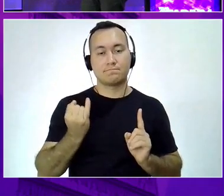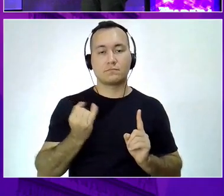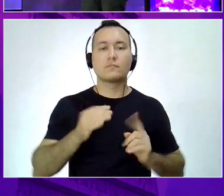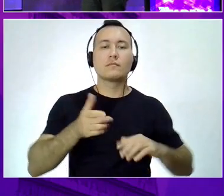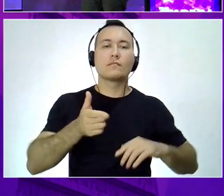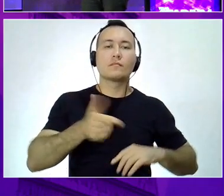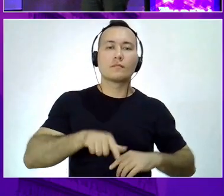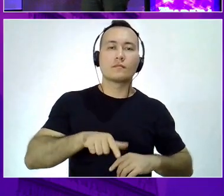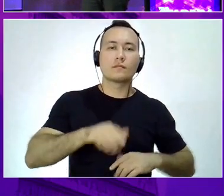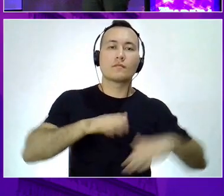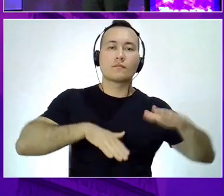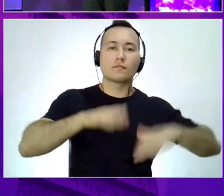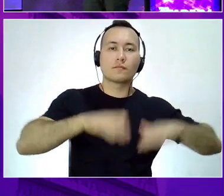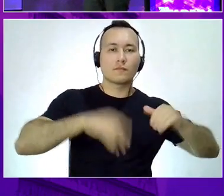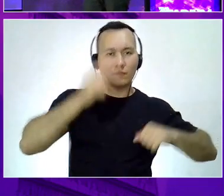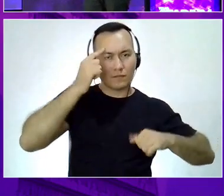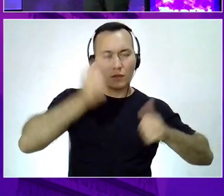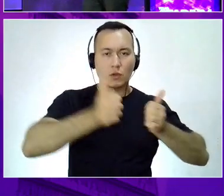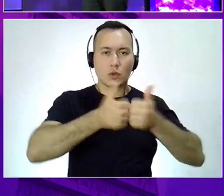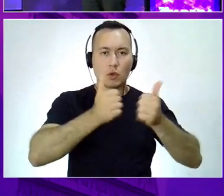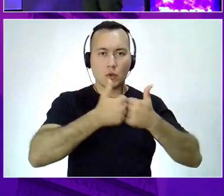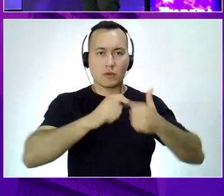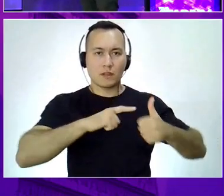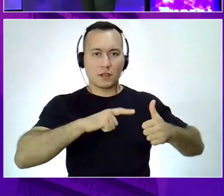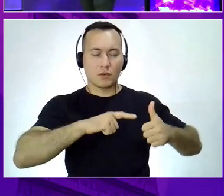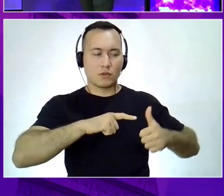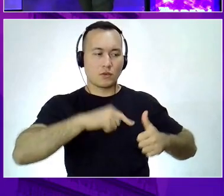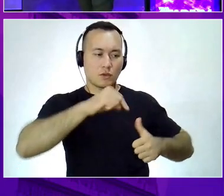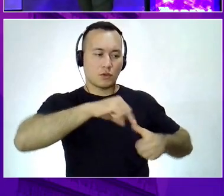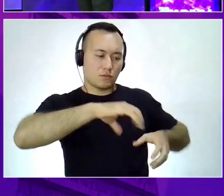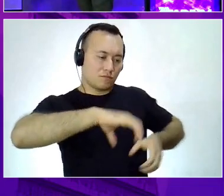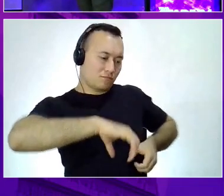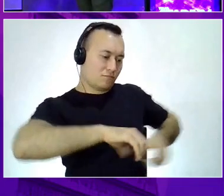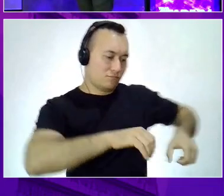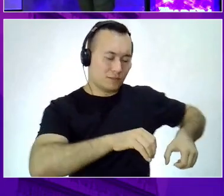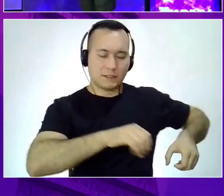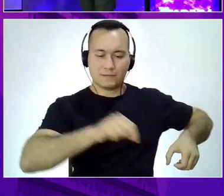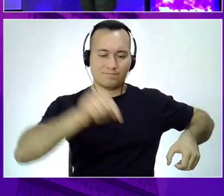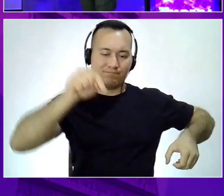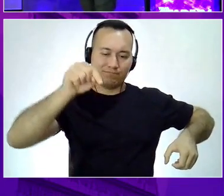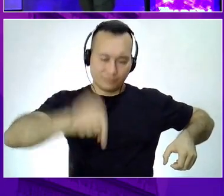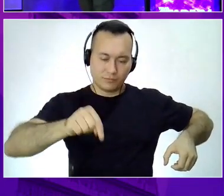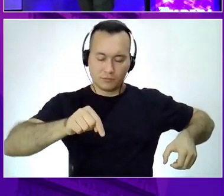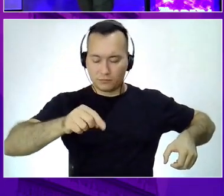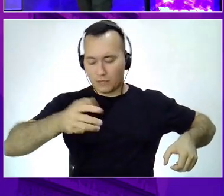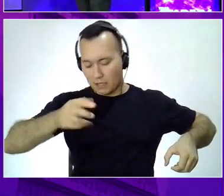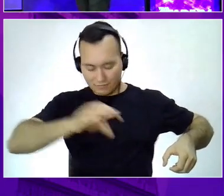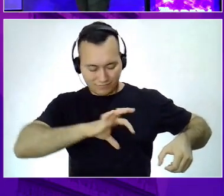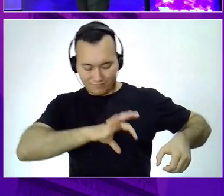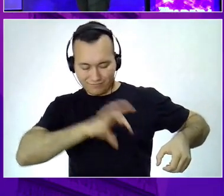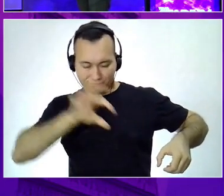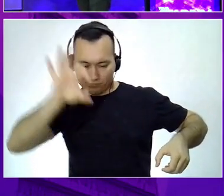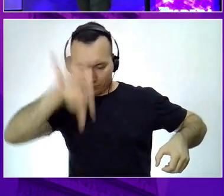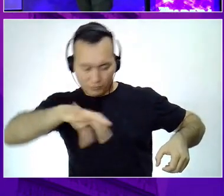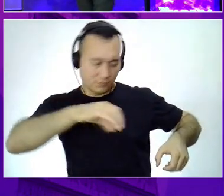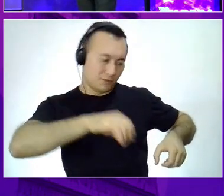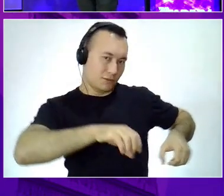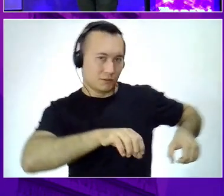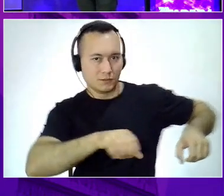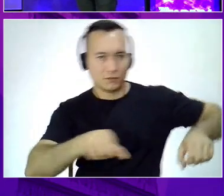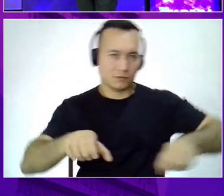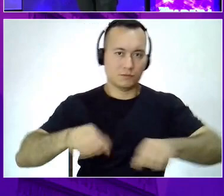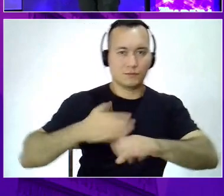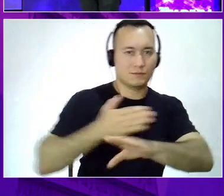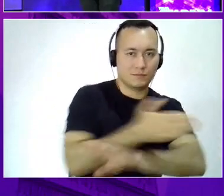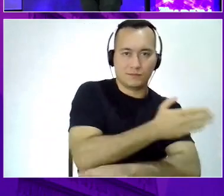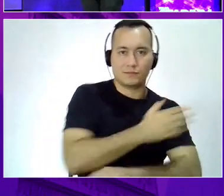nas catracas de ônibus, que é um exemplo, cara, que normalmente pega para quem tem um pouquinho mais de peso ali. É um item que atrapalha